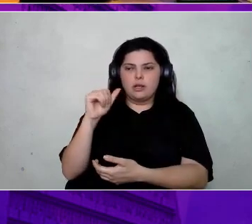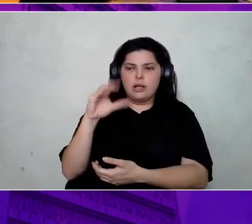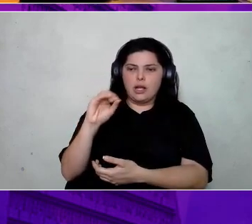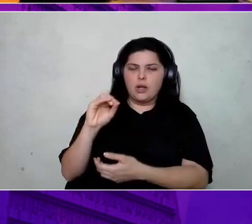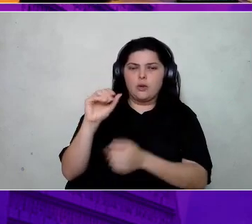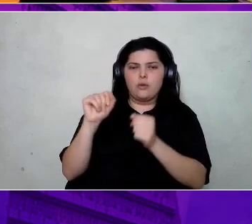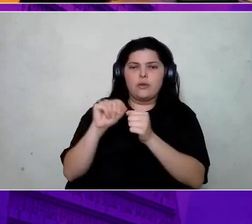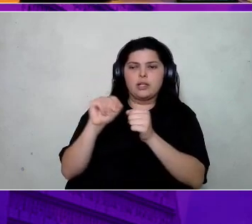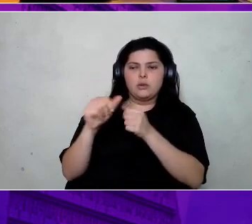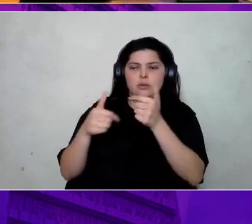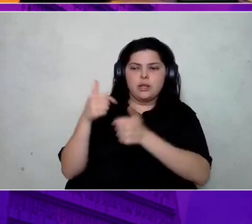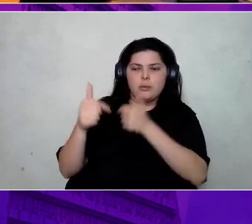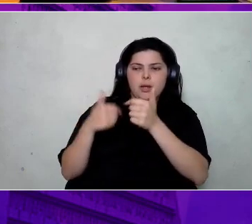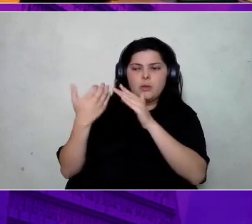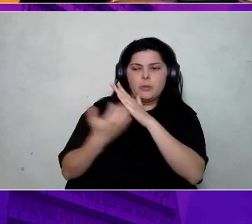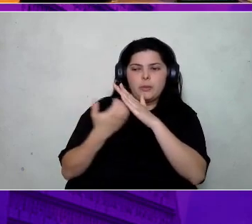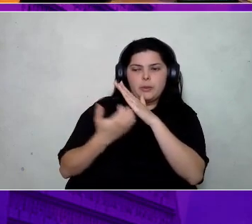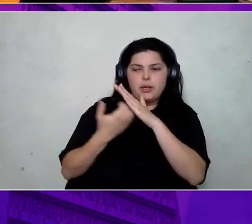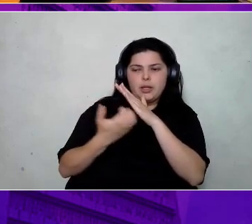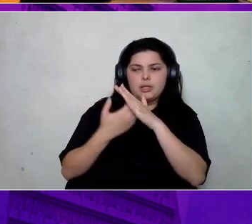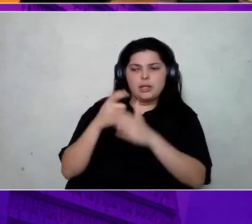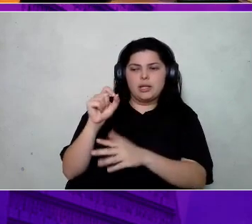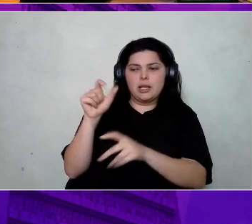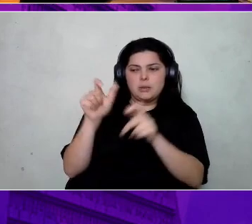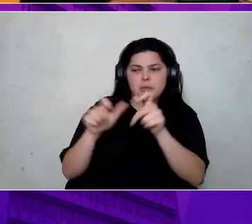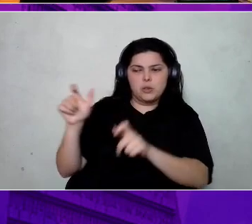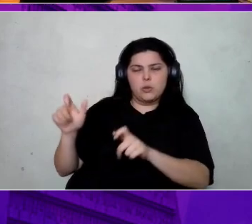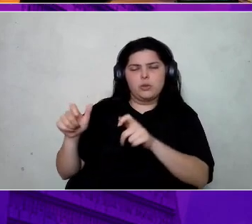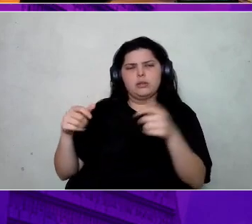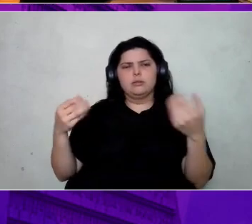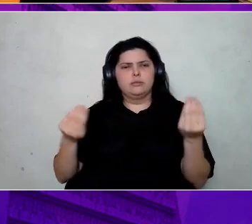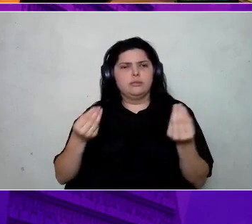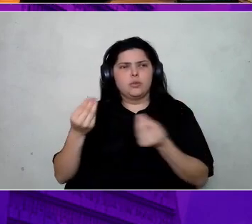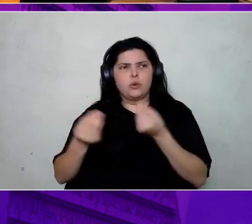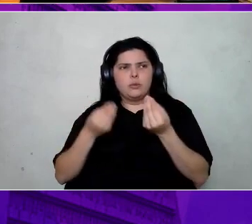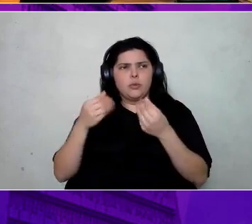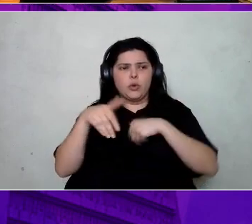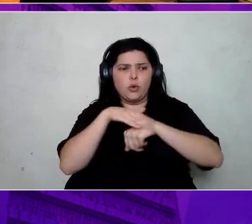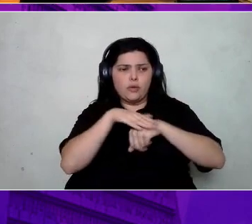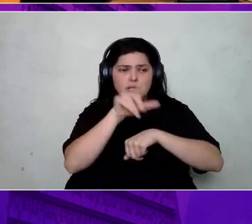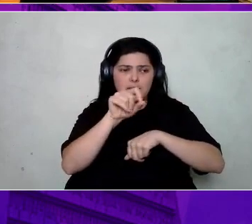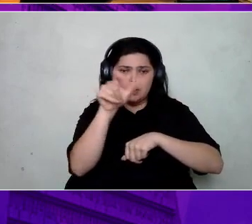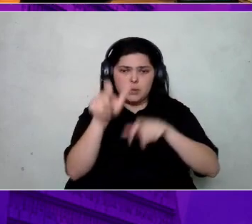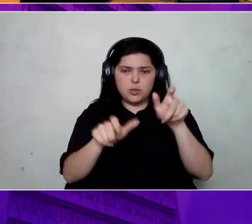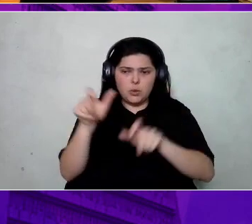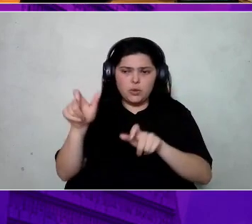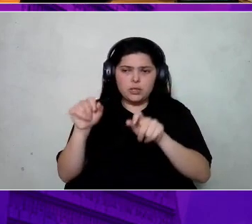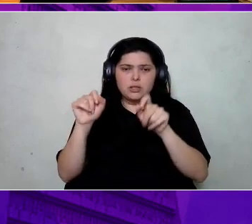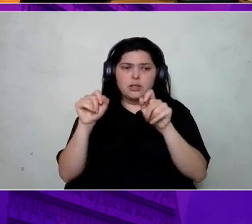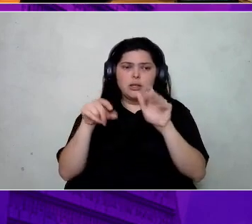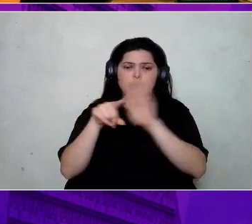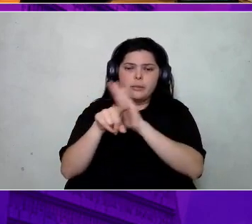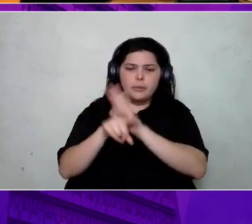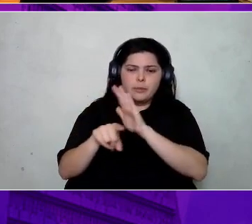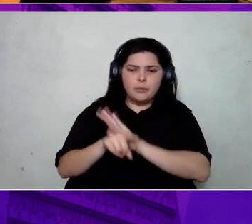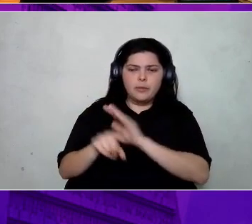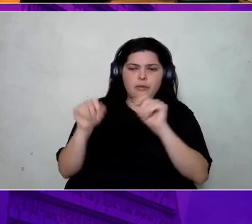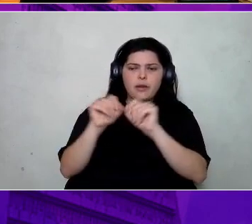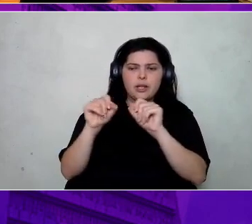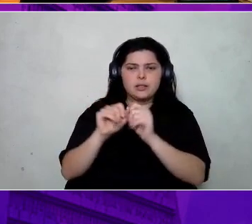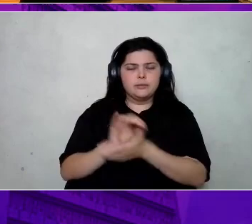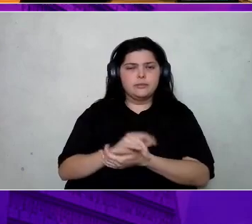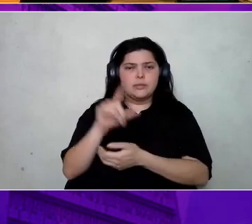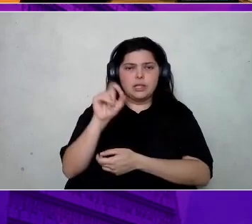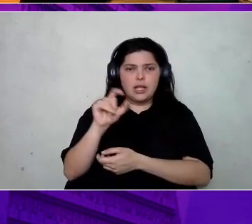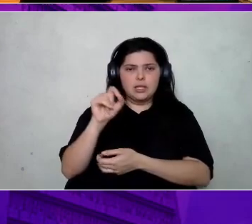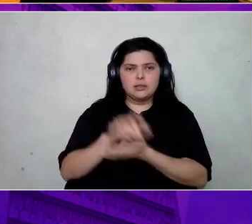numa empresa e é 10 pessoas. Falei, cara, pega e conversa com as 10 pessoas e faz as 10 perguntas. Né? Faz as 10 perguntas, não, as 4 perguntas,